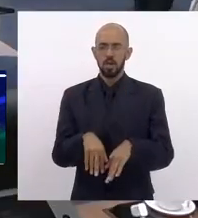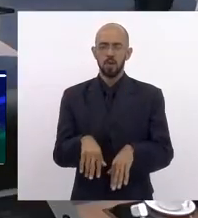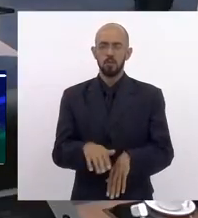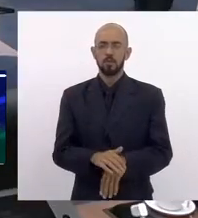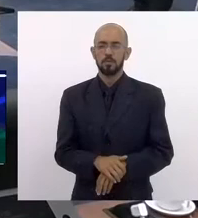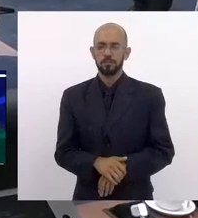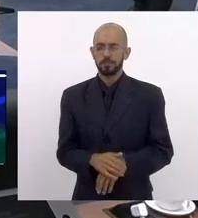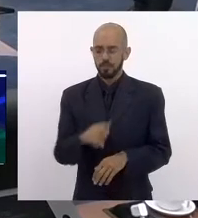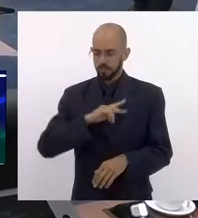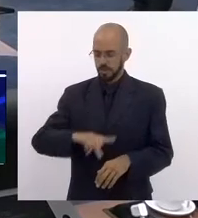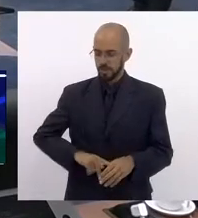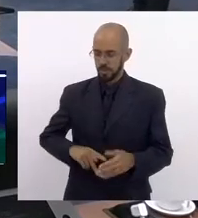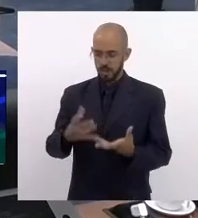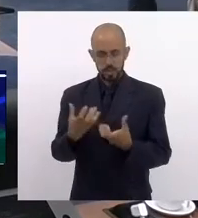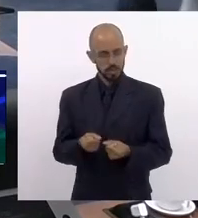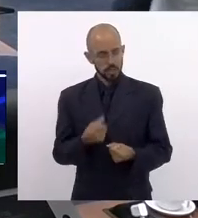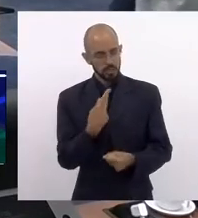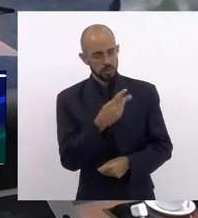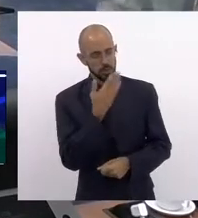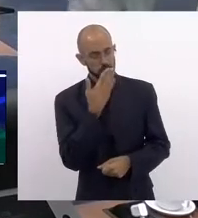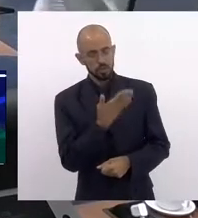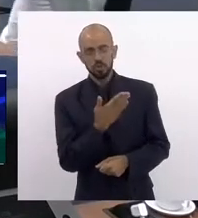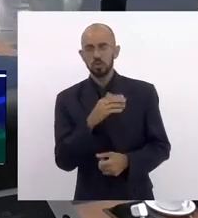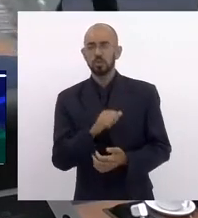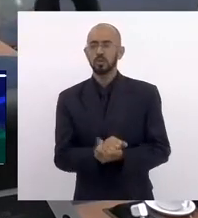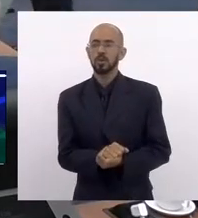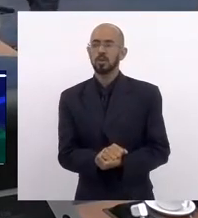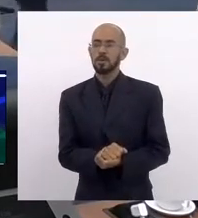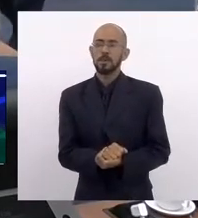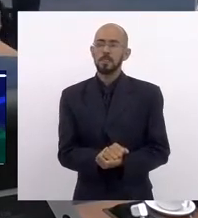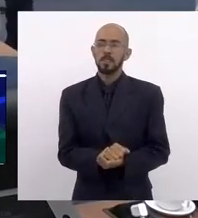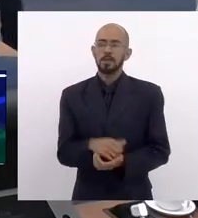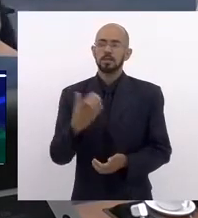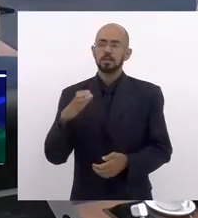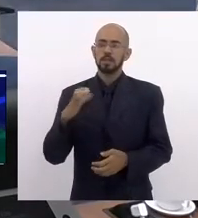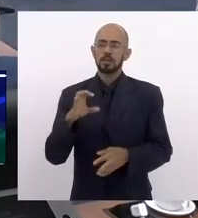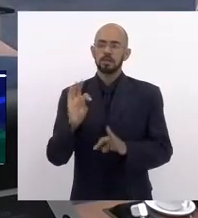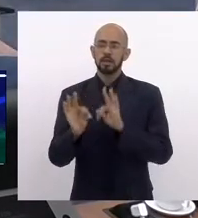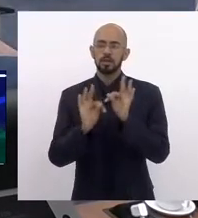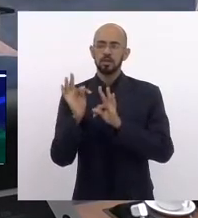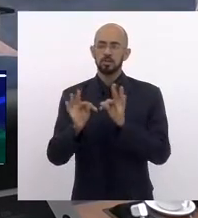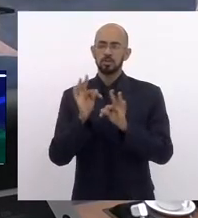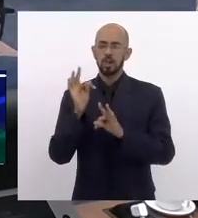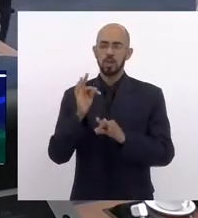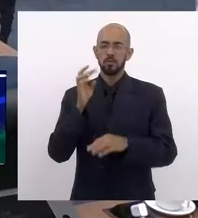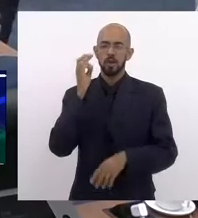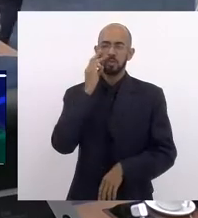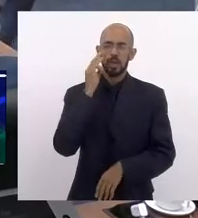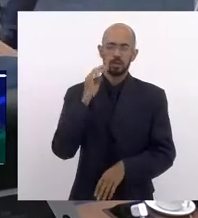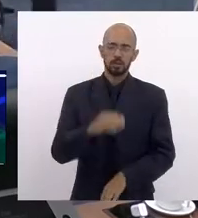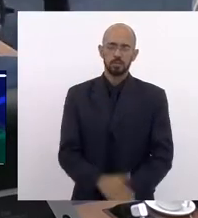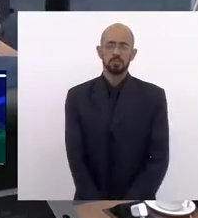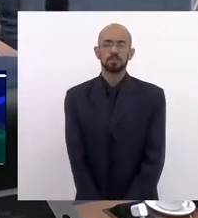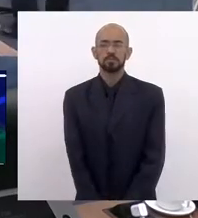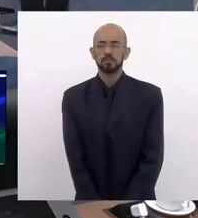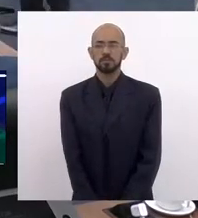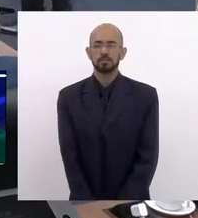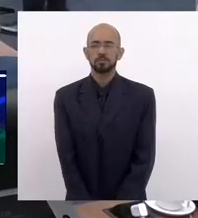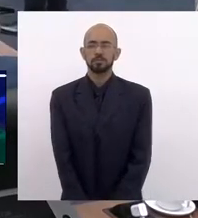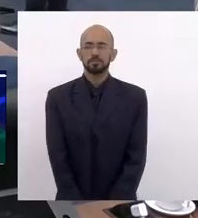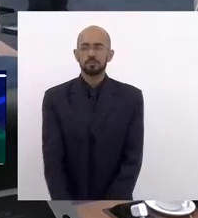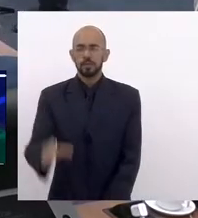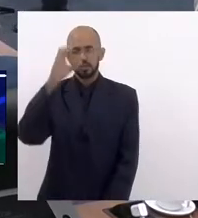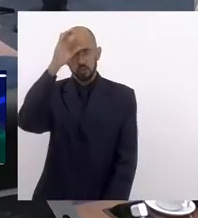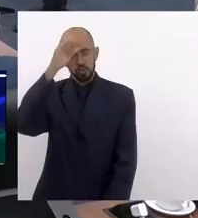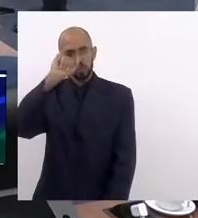Vossa Excelência. Pela Comissão de Ciências, Ciência e Tecnologia, deputado Valdeque Carneiro. Deputada Tia